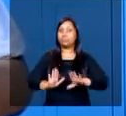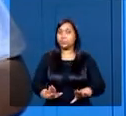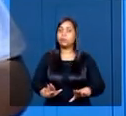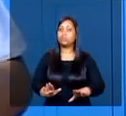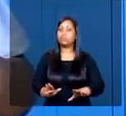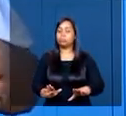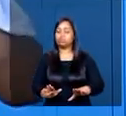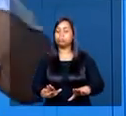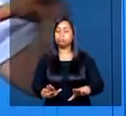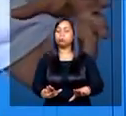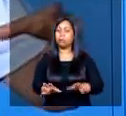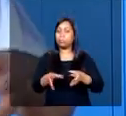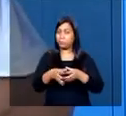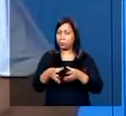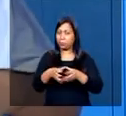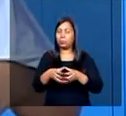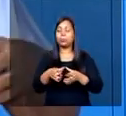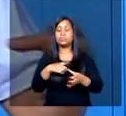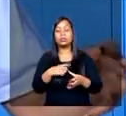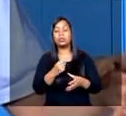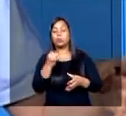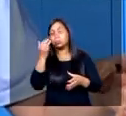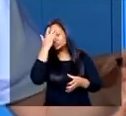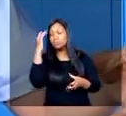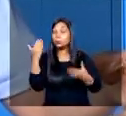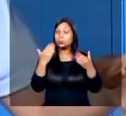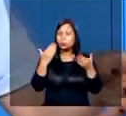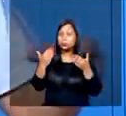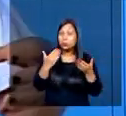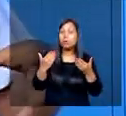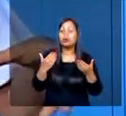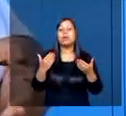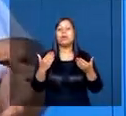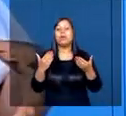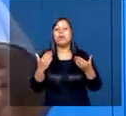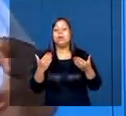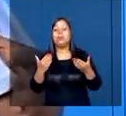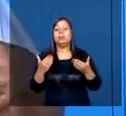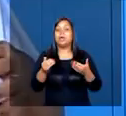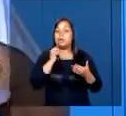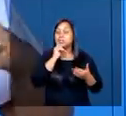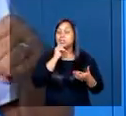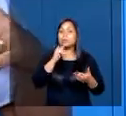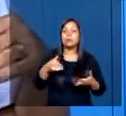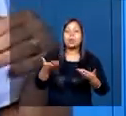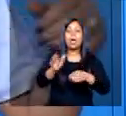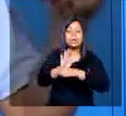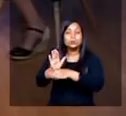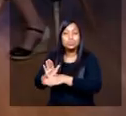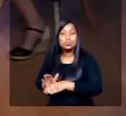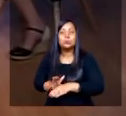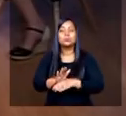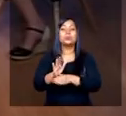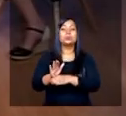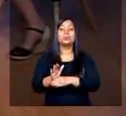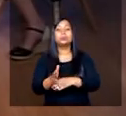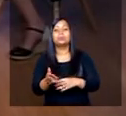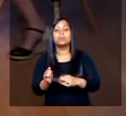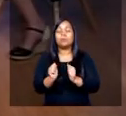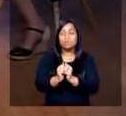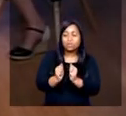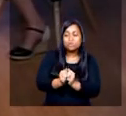às vezes, tem pessoas que, quando tem alguém no projeto, a psicóloga, da psicologia, que está ali dando sopa, que está sem atendimento, sobe, fica